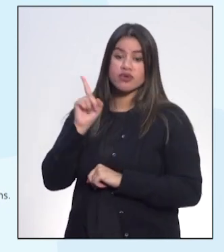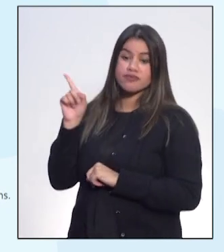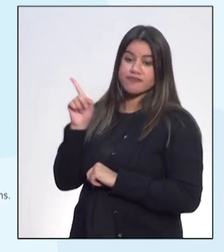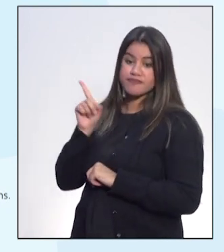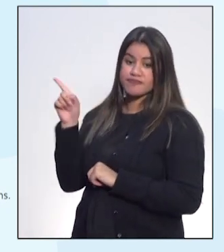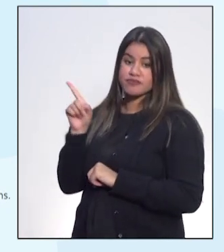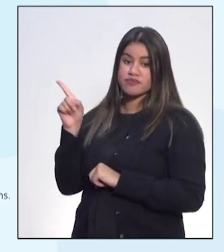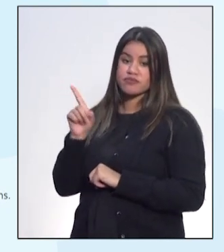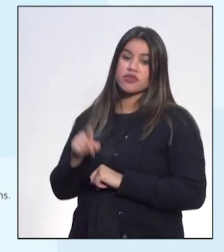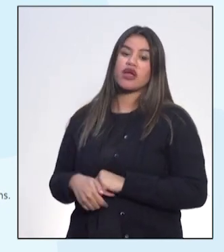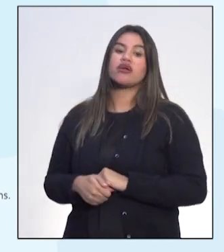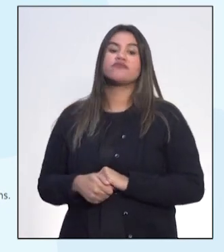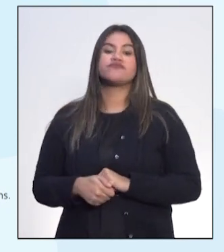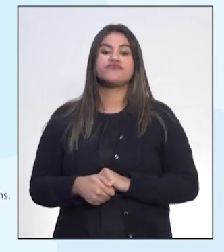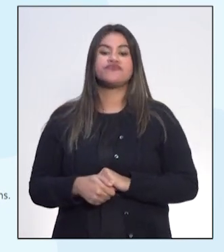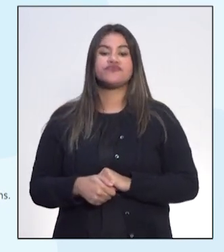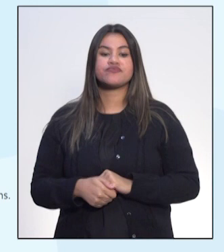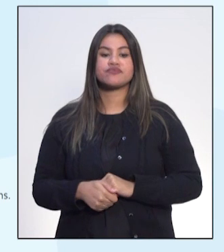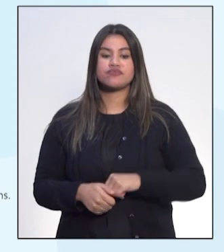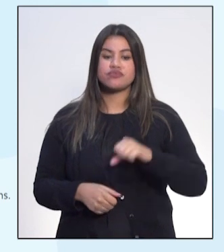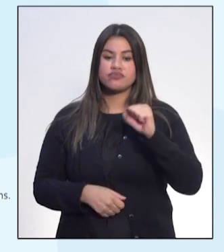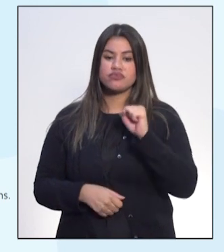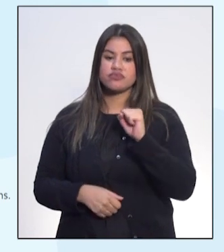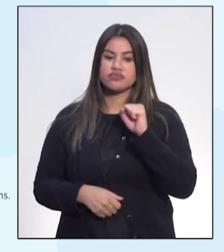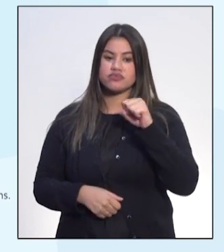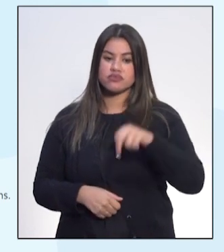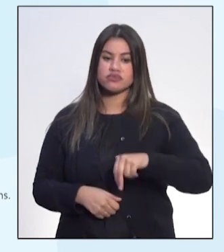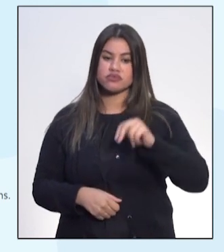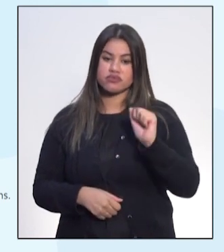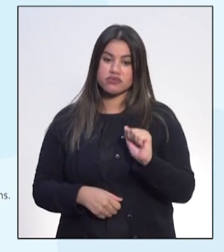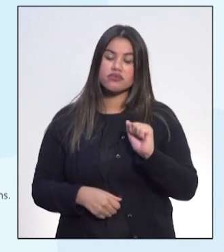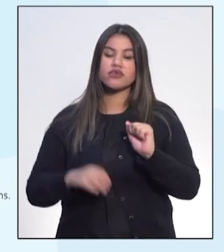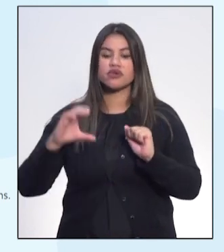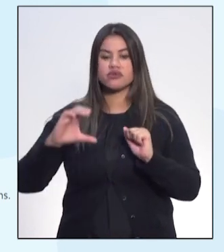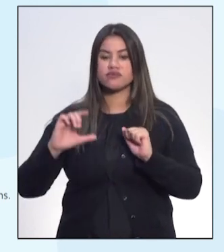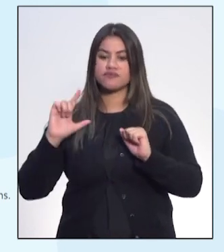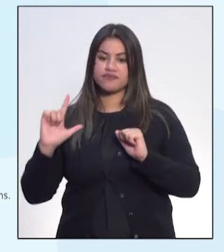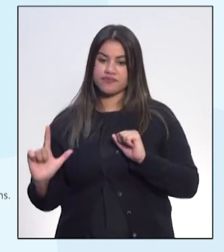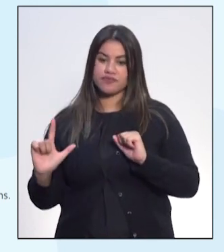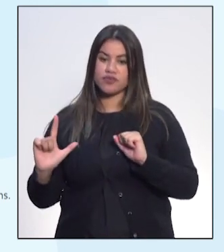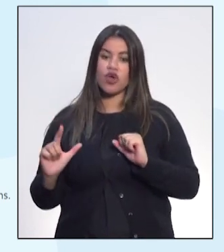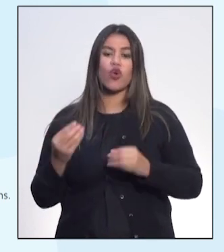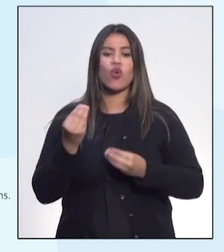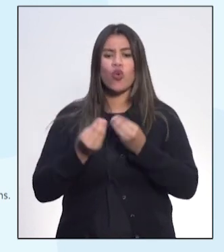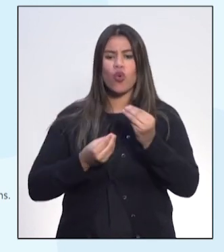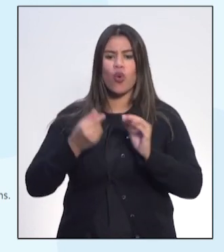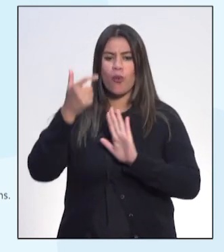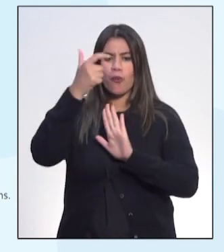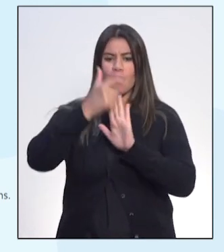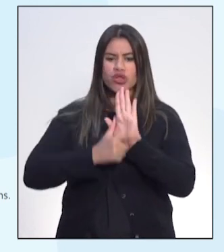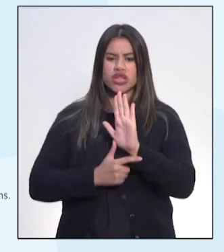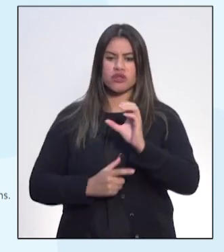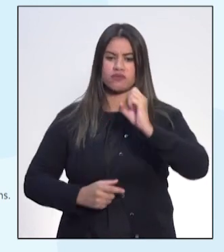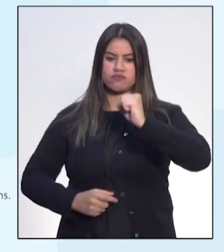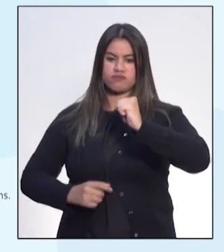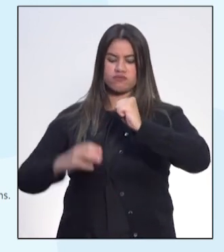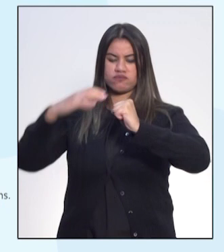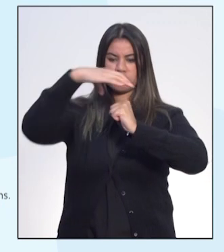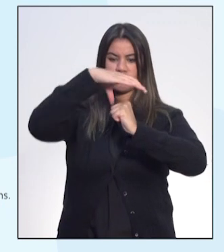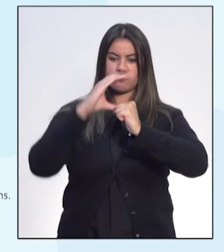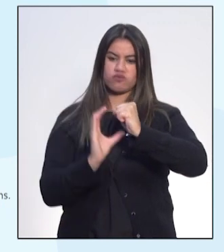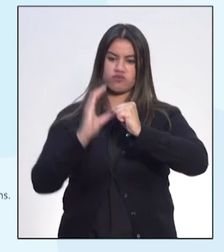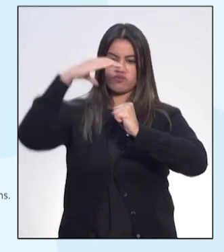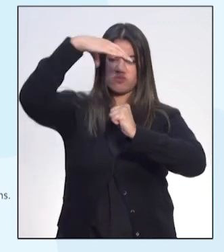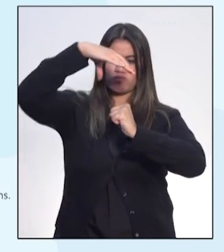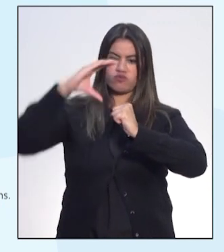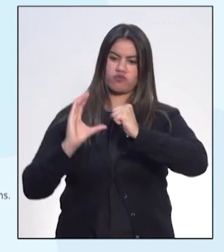e o cloro, né? E eles estão em forma do modelo de Rutherford Bohr, né? Tem lá por camadas.